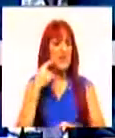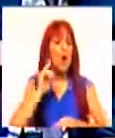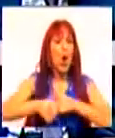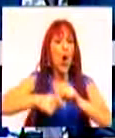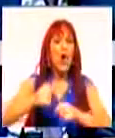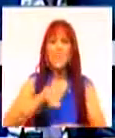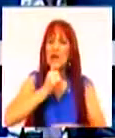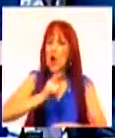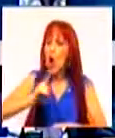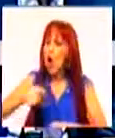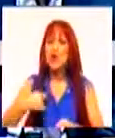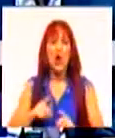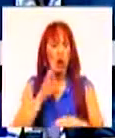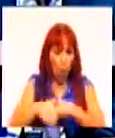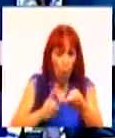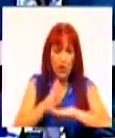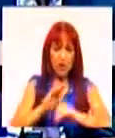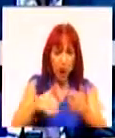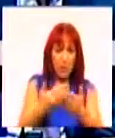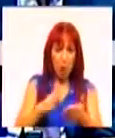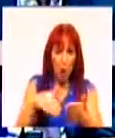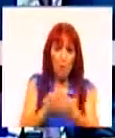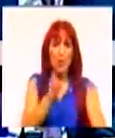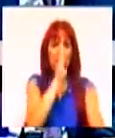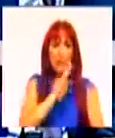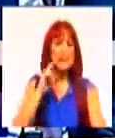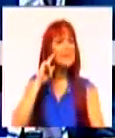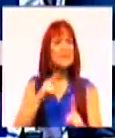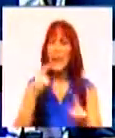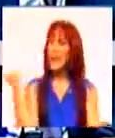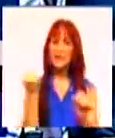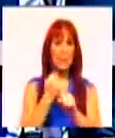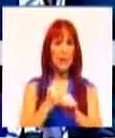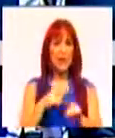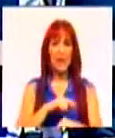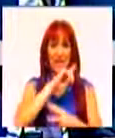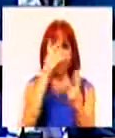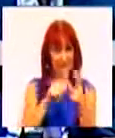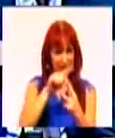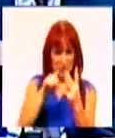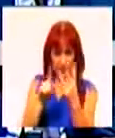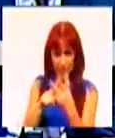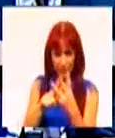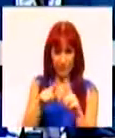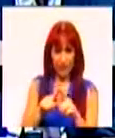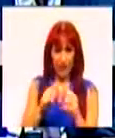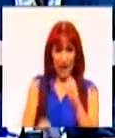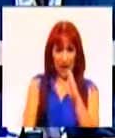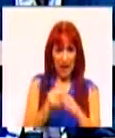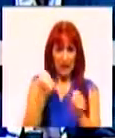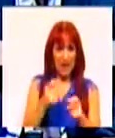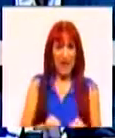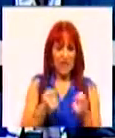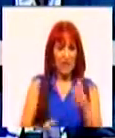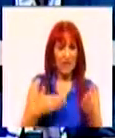identificar as medidas que nos vamos continuar a propor e executar no sentido de trabalhar estas três frentes: atrair